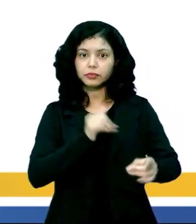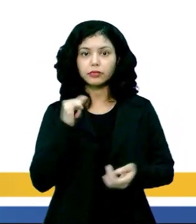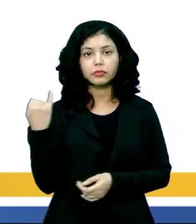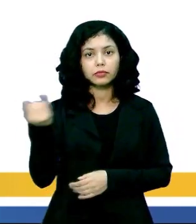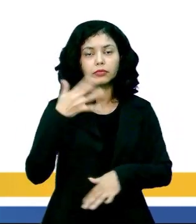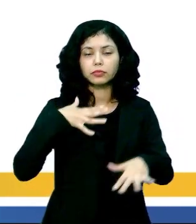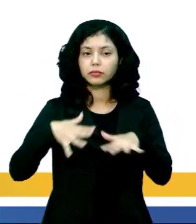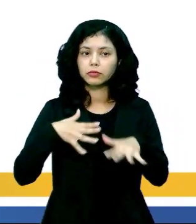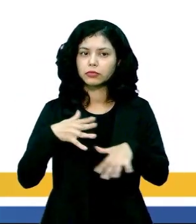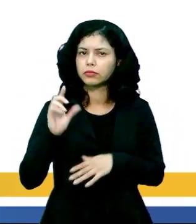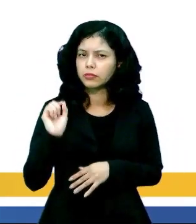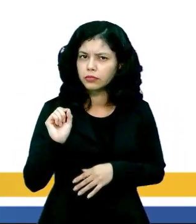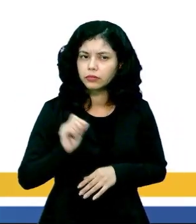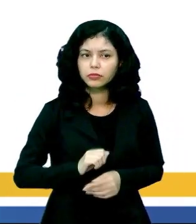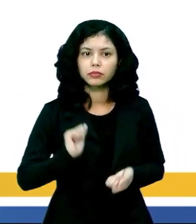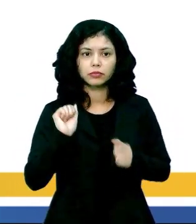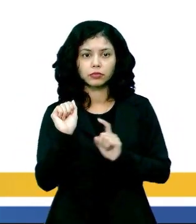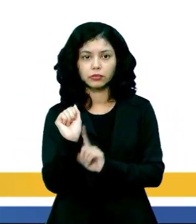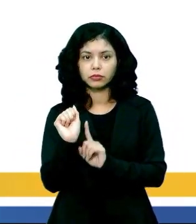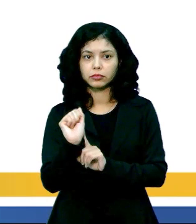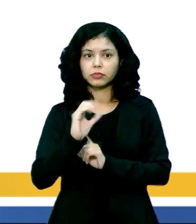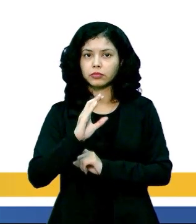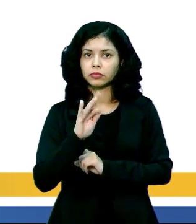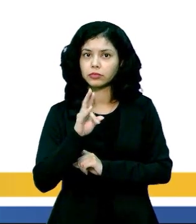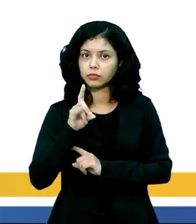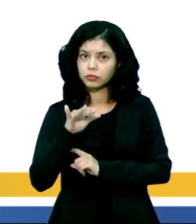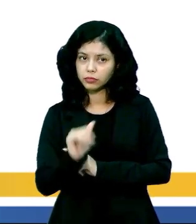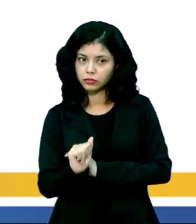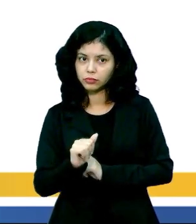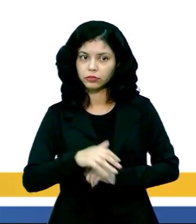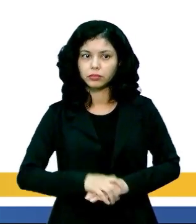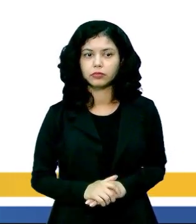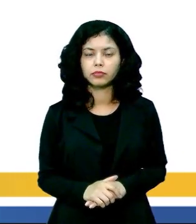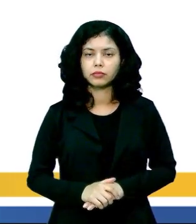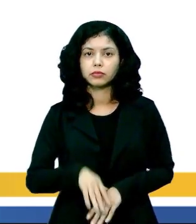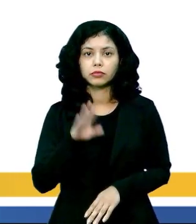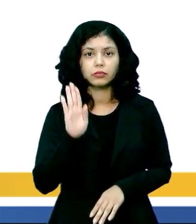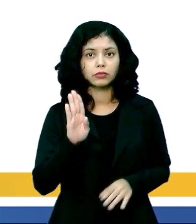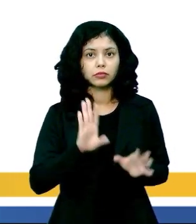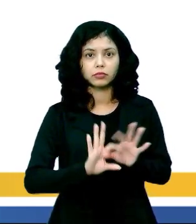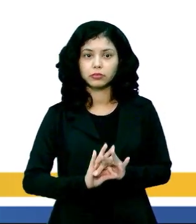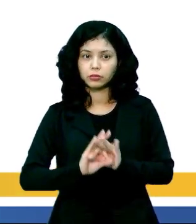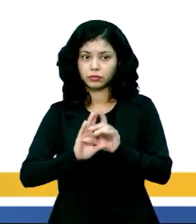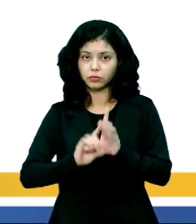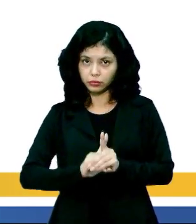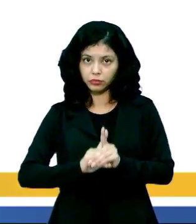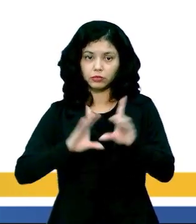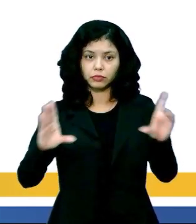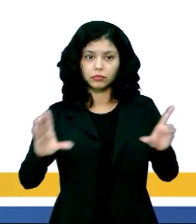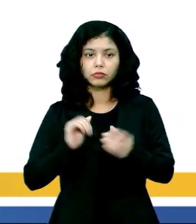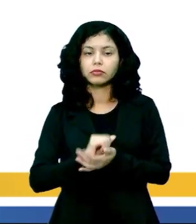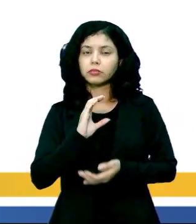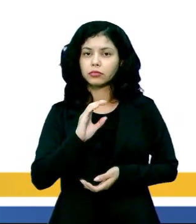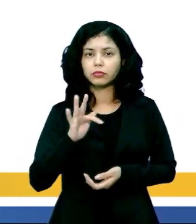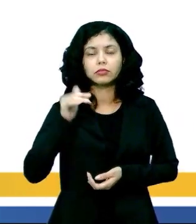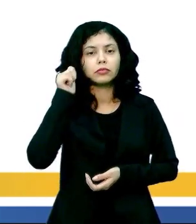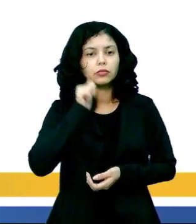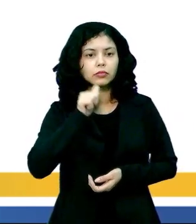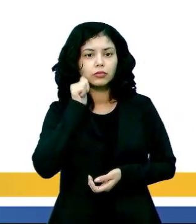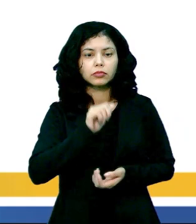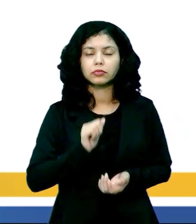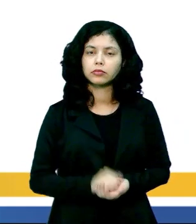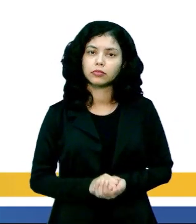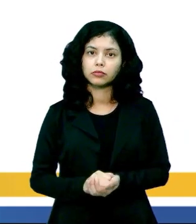referência principalmente ao movimento. Letra A, comunista. B, democrático.